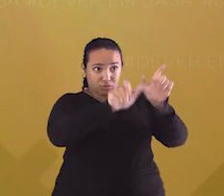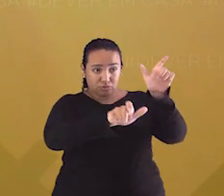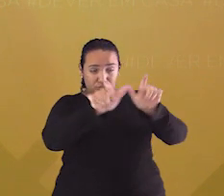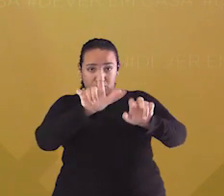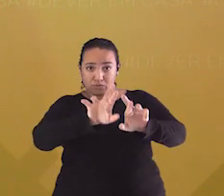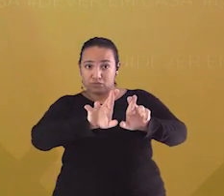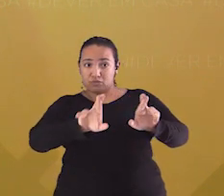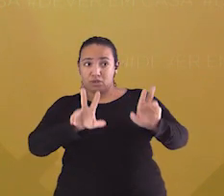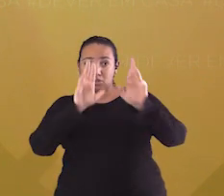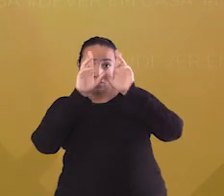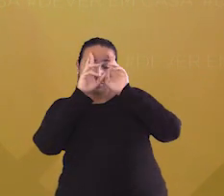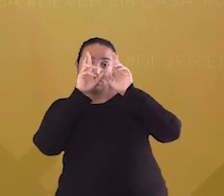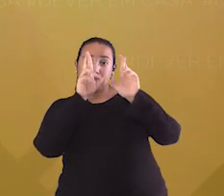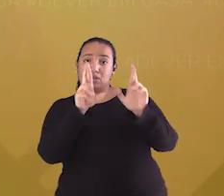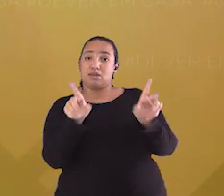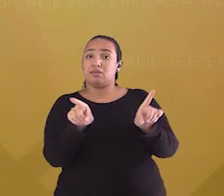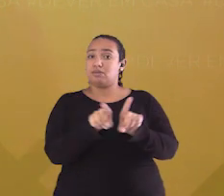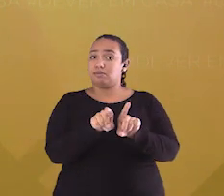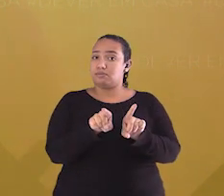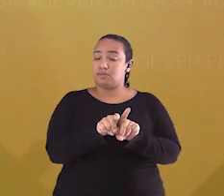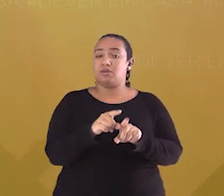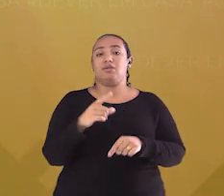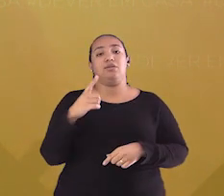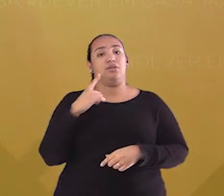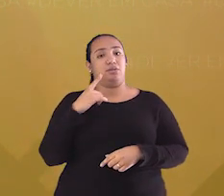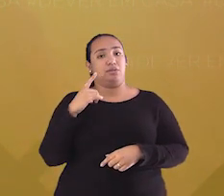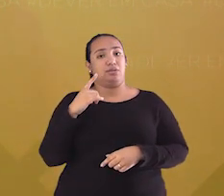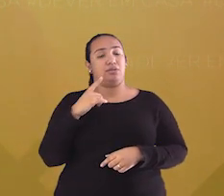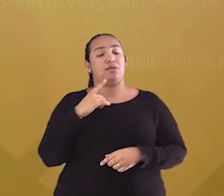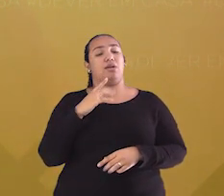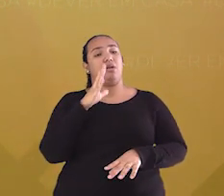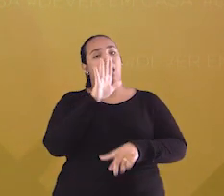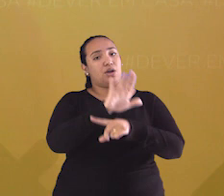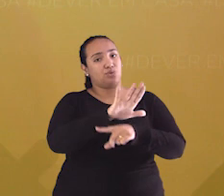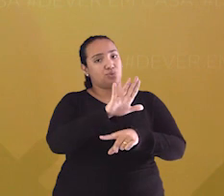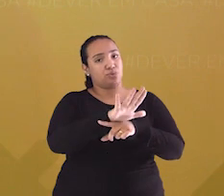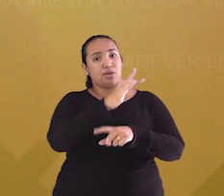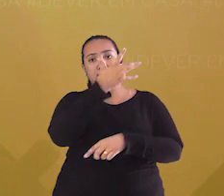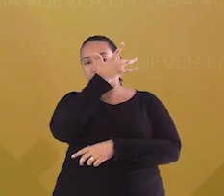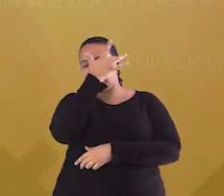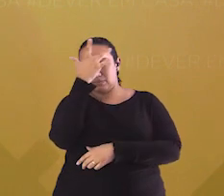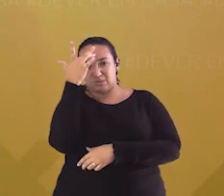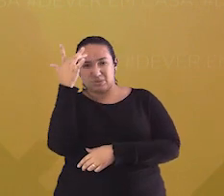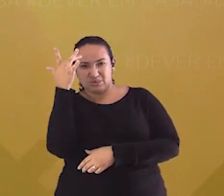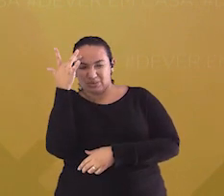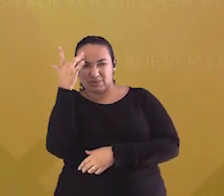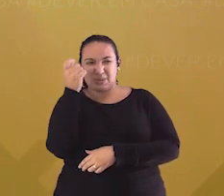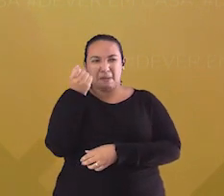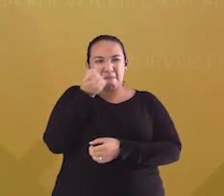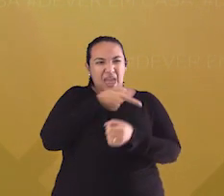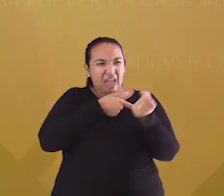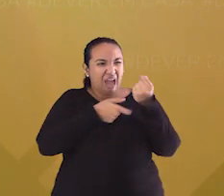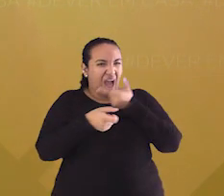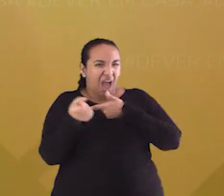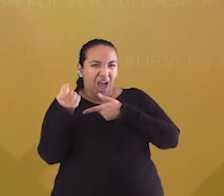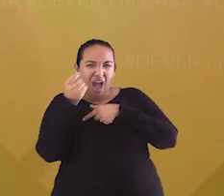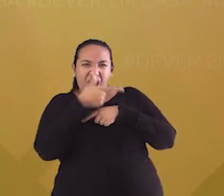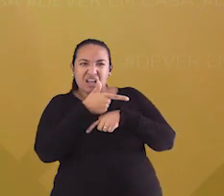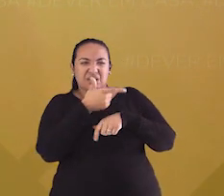pessoas com cuidado e com respeito, ajudar as pessoas quando precisarem, não fazer comentários desrespeitosos